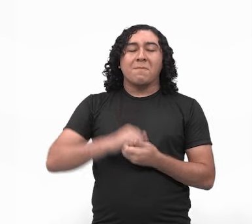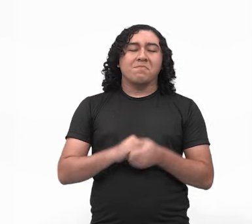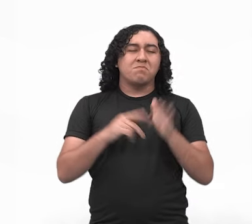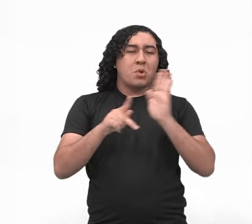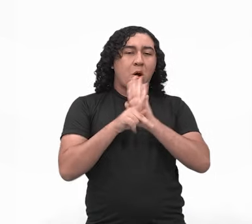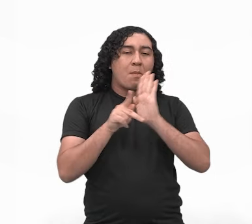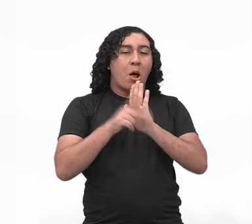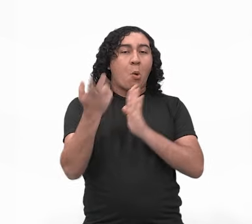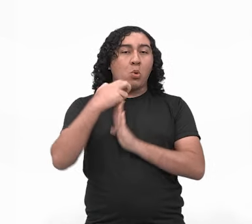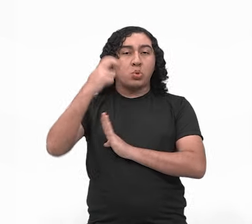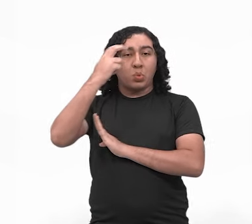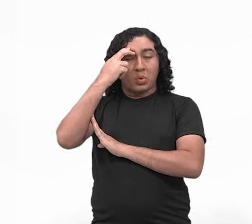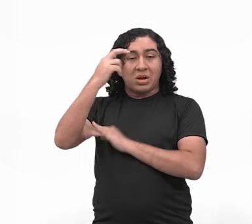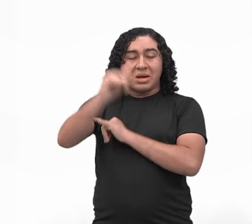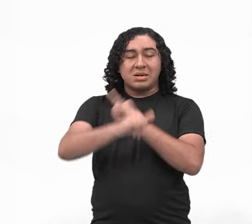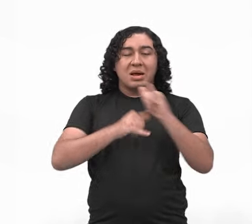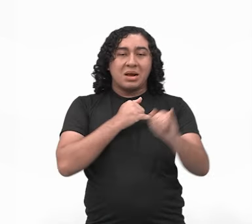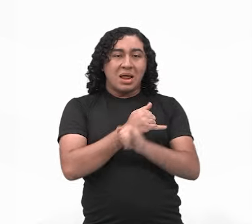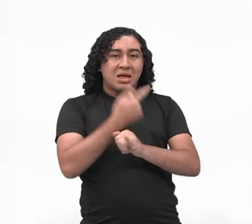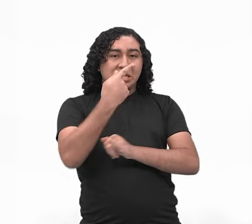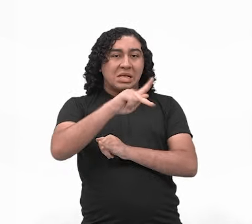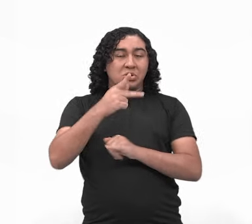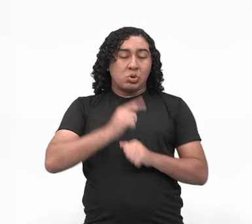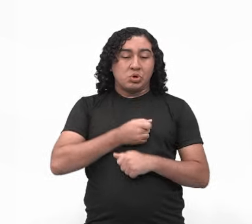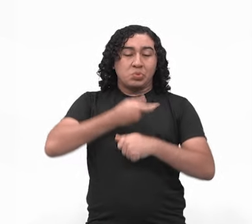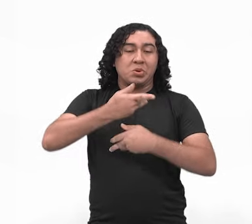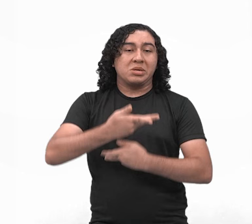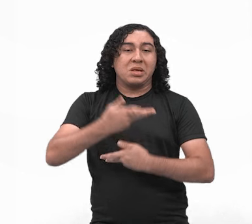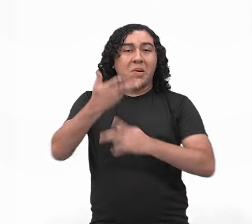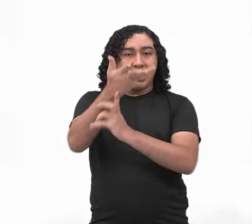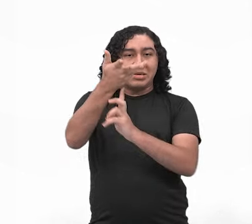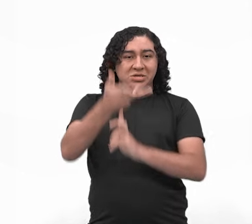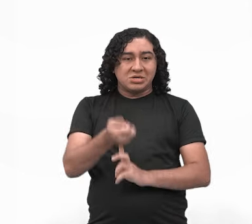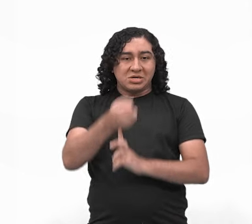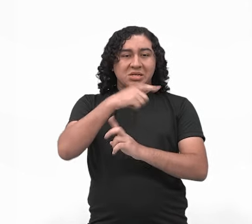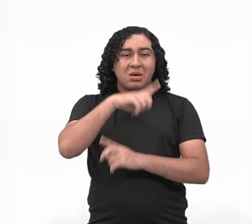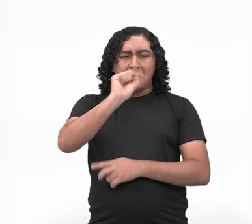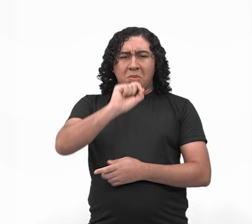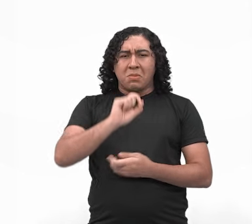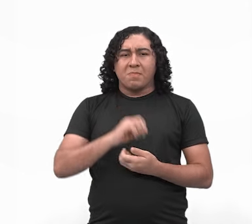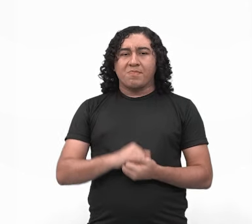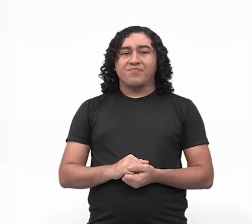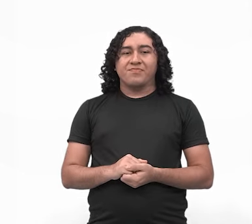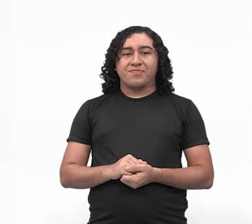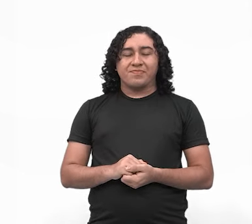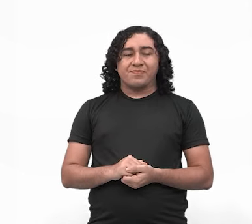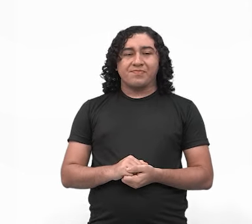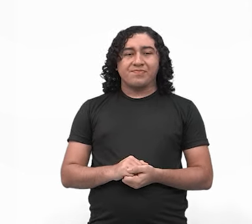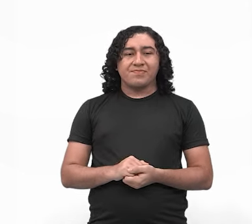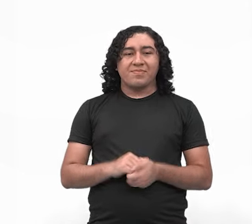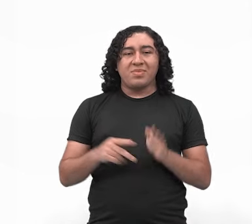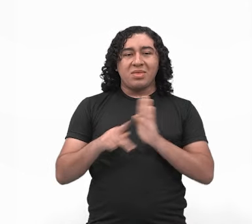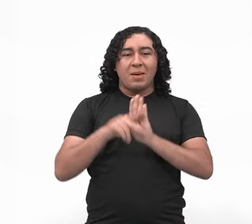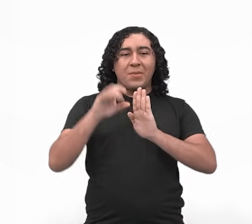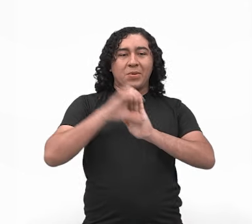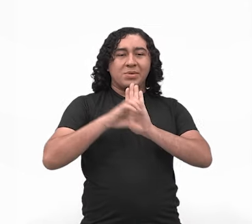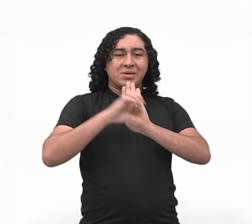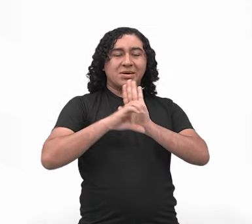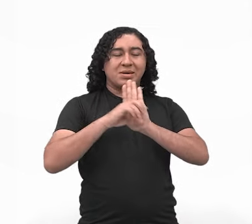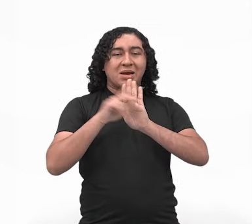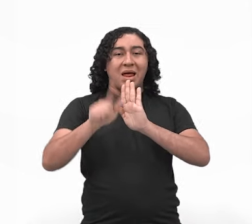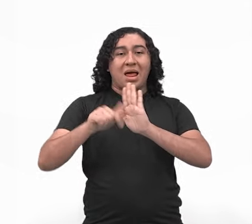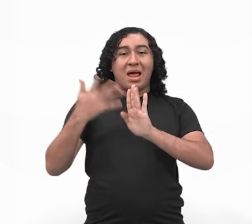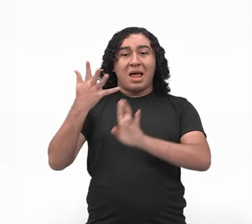nas redes sociais e em suas performances, né? E o que nós temos aí dentro desse conceito, né, da